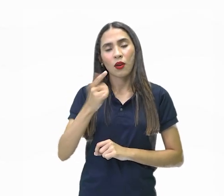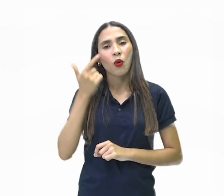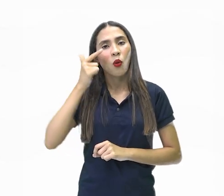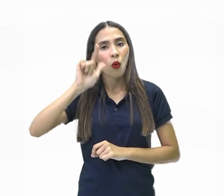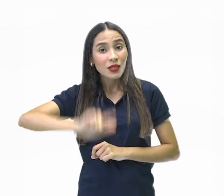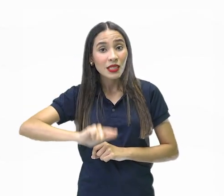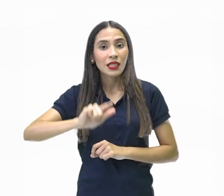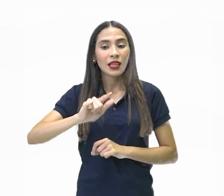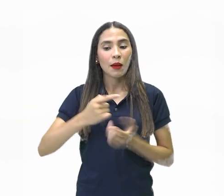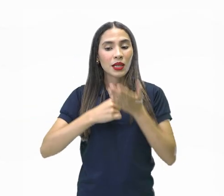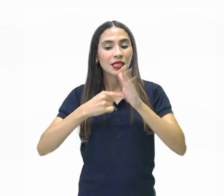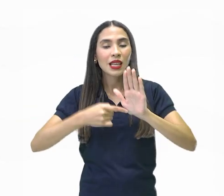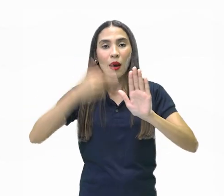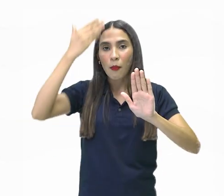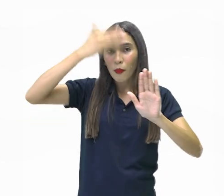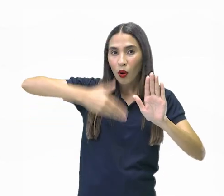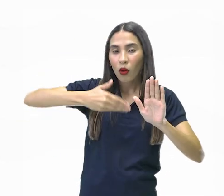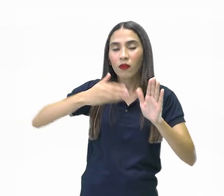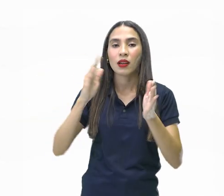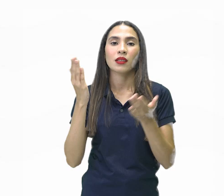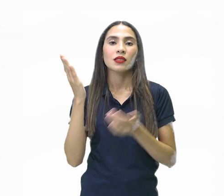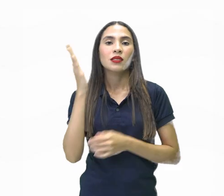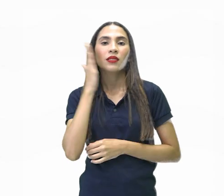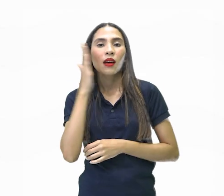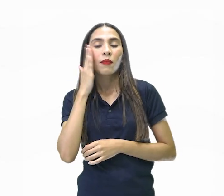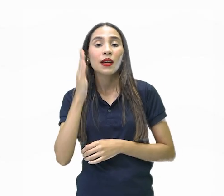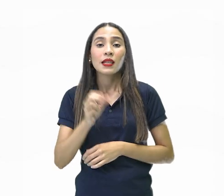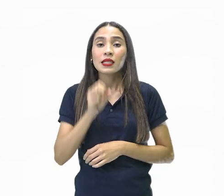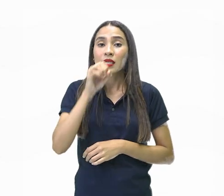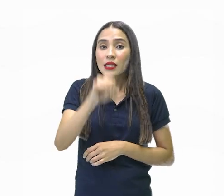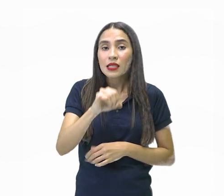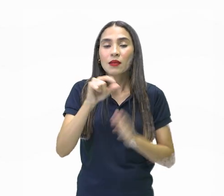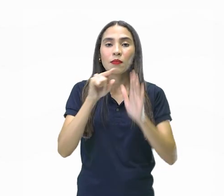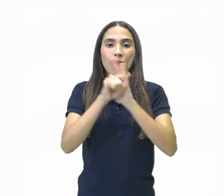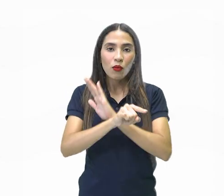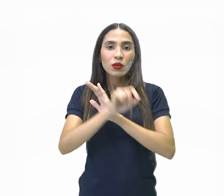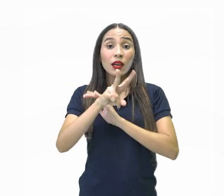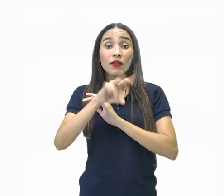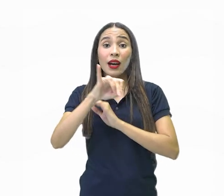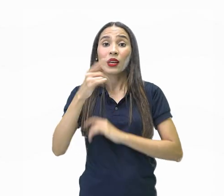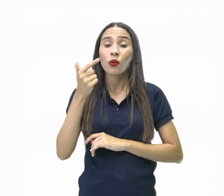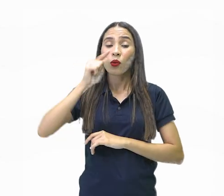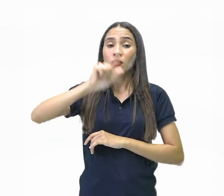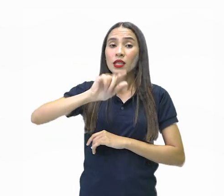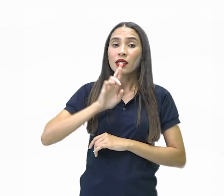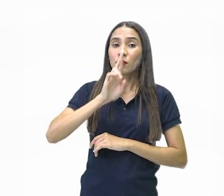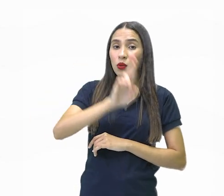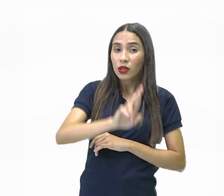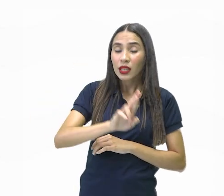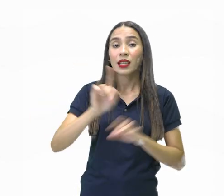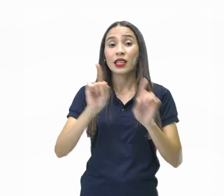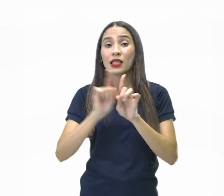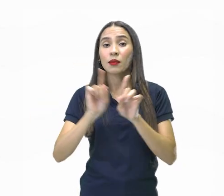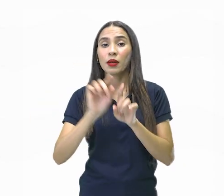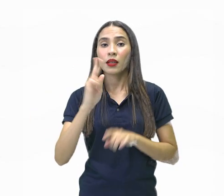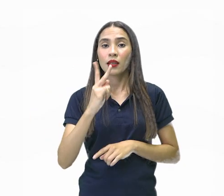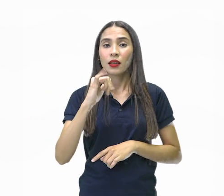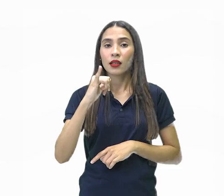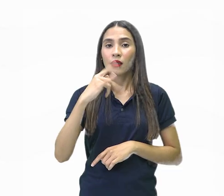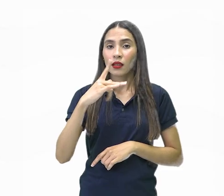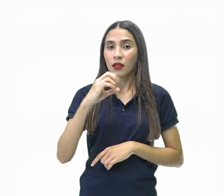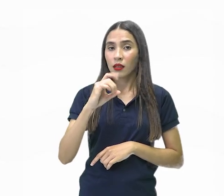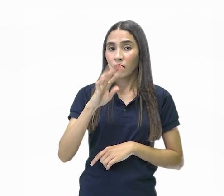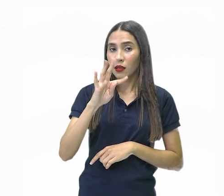possa colocar em prova para saber se a pergunta será respondida e se aquela